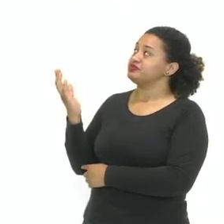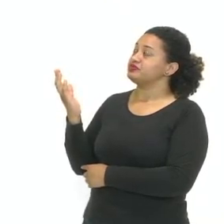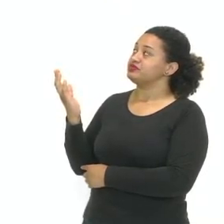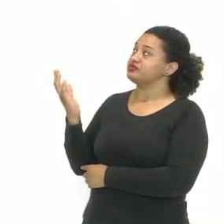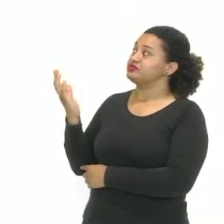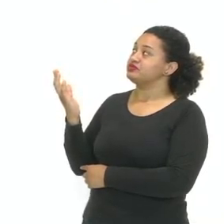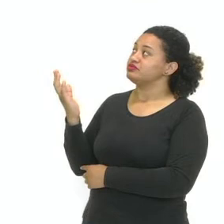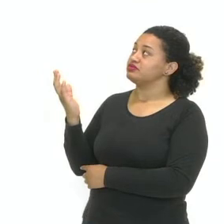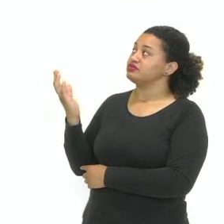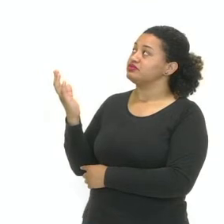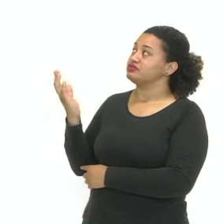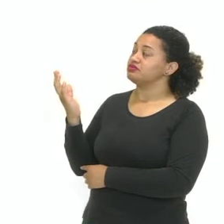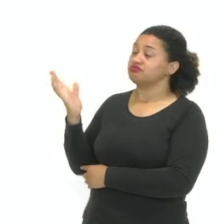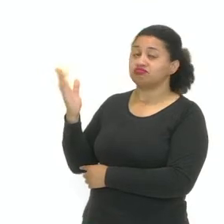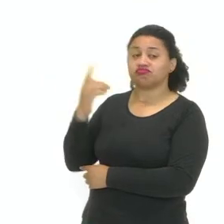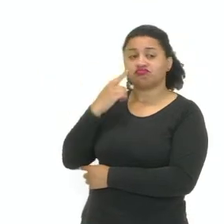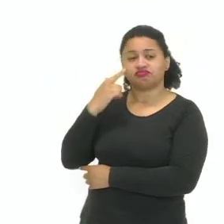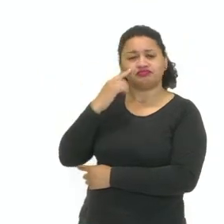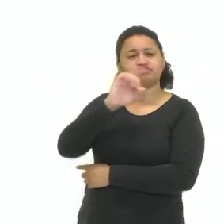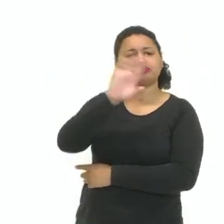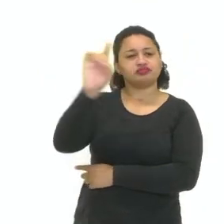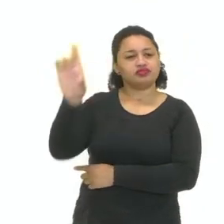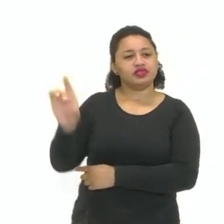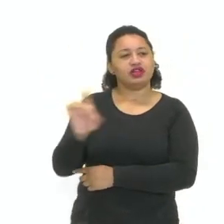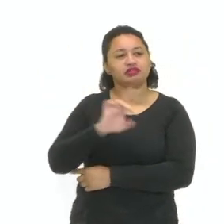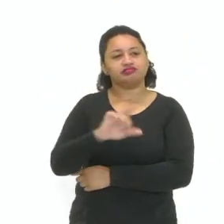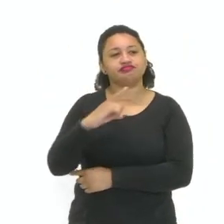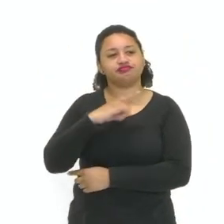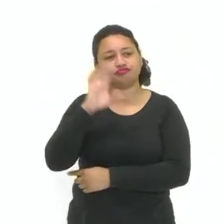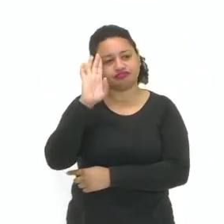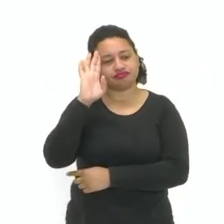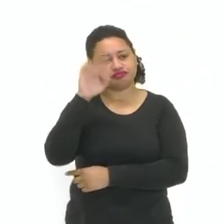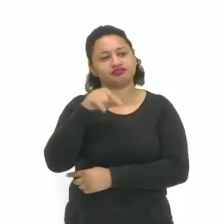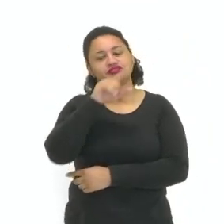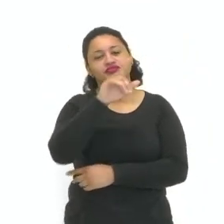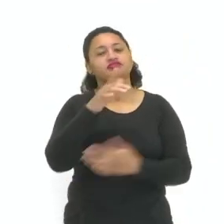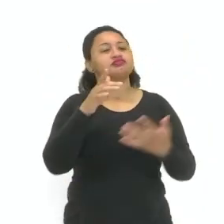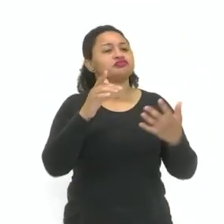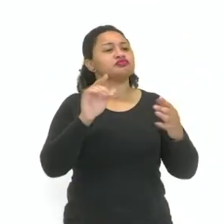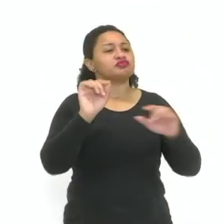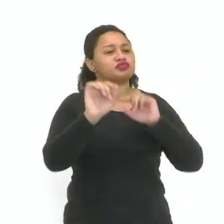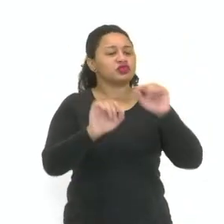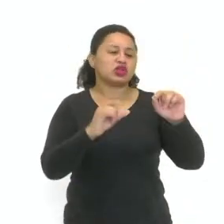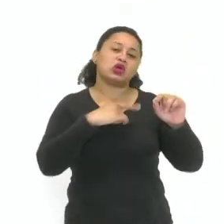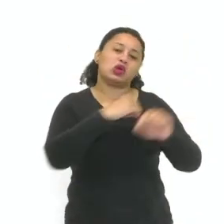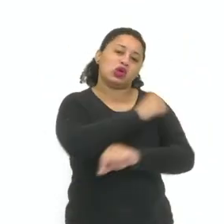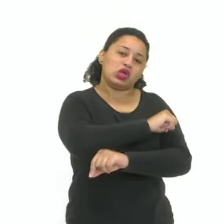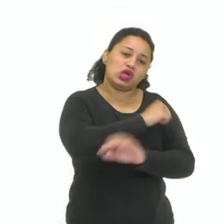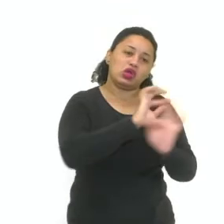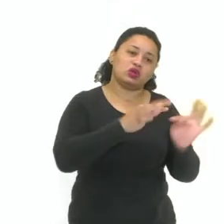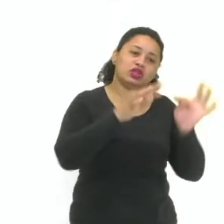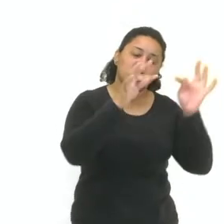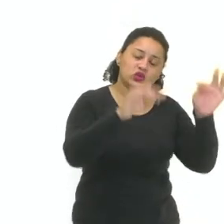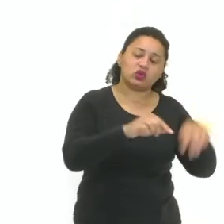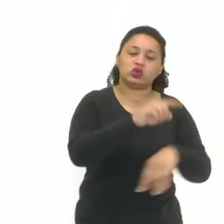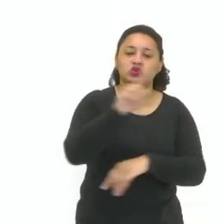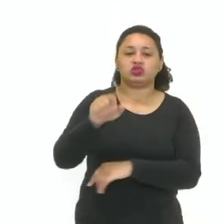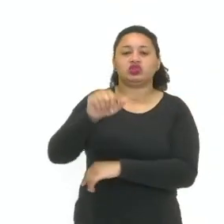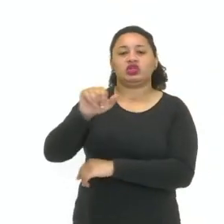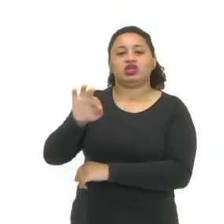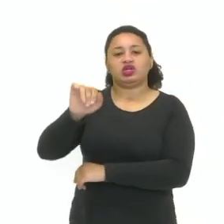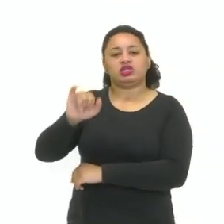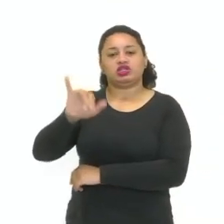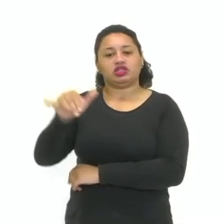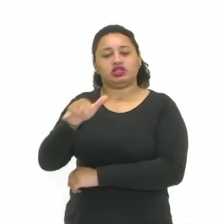Janeiro, que é muito mais produtos eletrônicos, petroquímicos, etc. O Porto de Itajaí, por exemplo, a exportação de frangos,